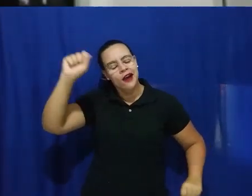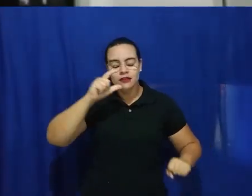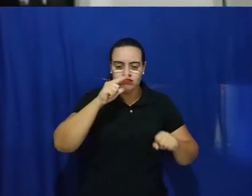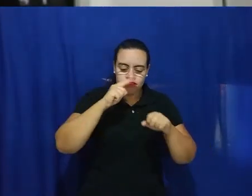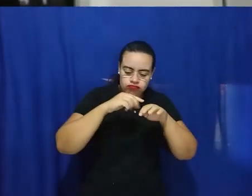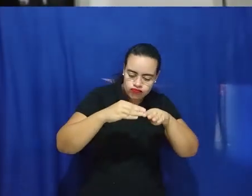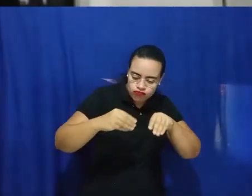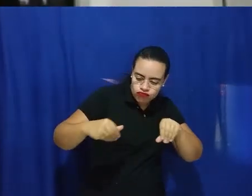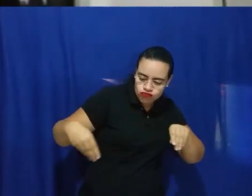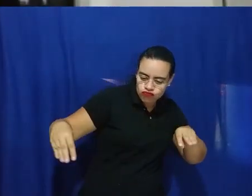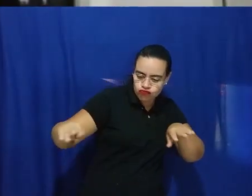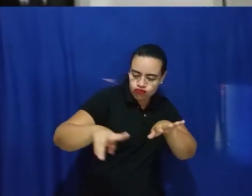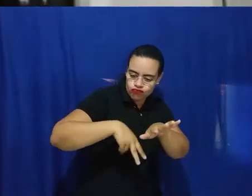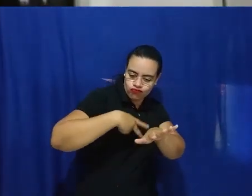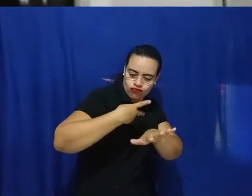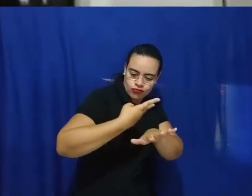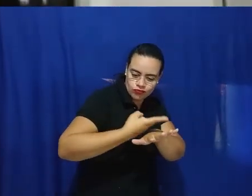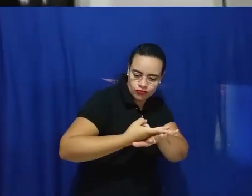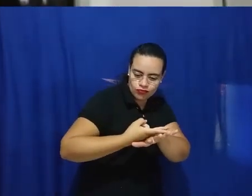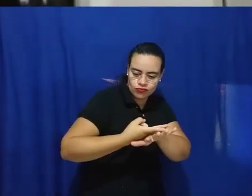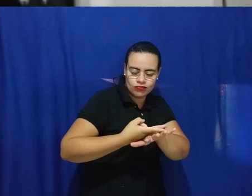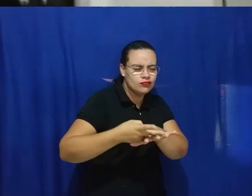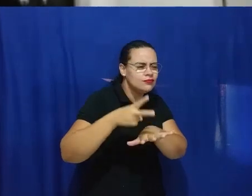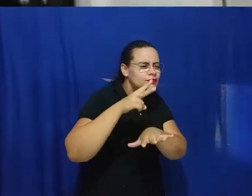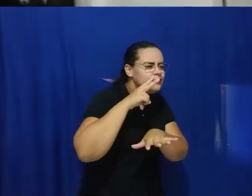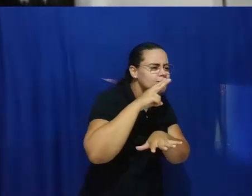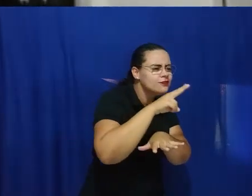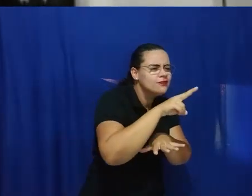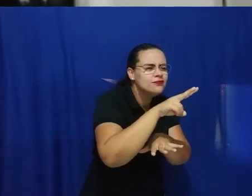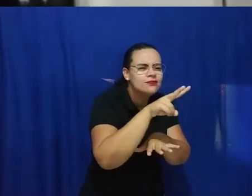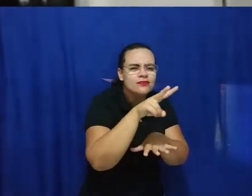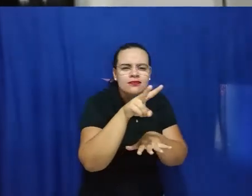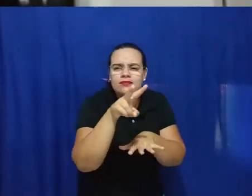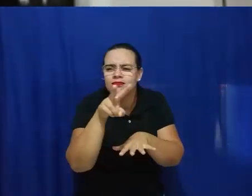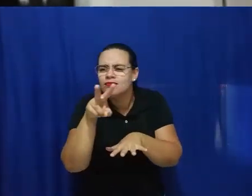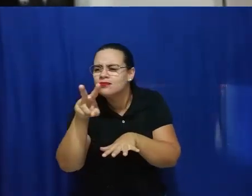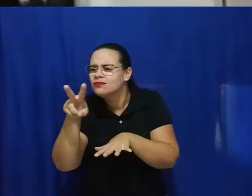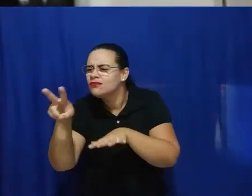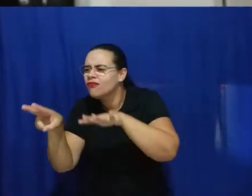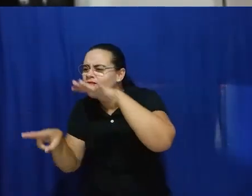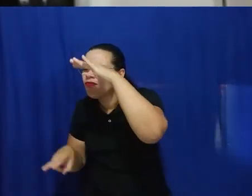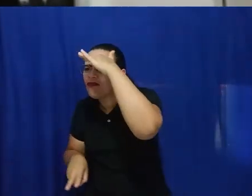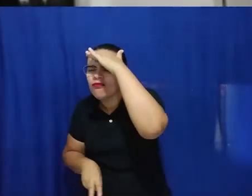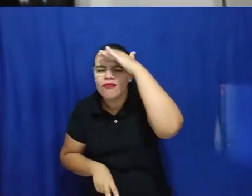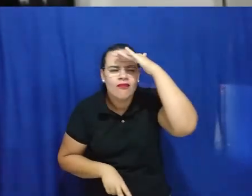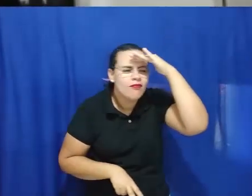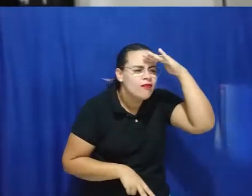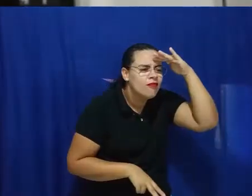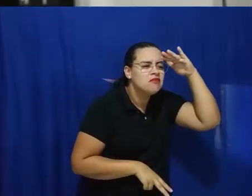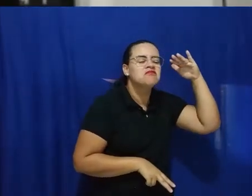mentiras, é se espreguiçar. Deitar na areia da praia, que acaba onde a vista não